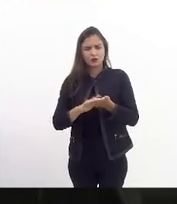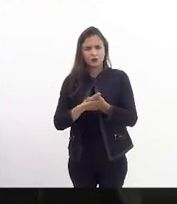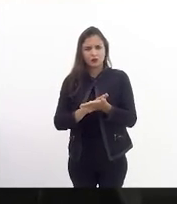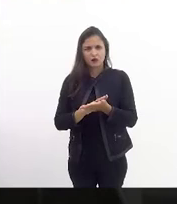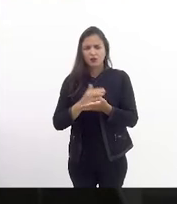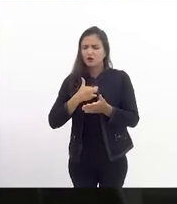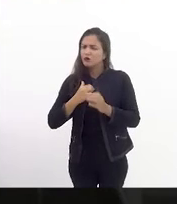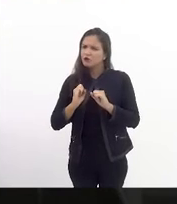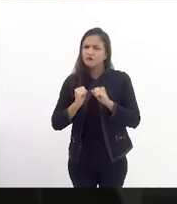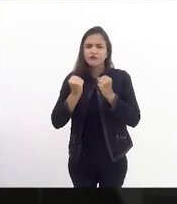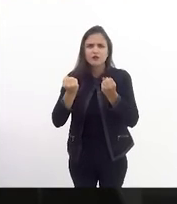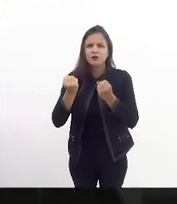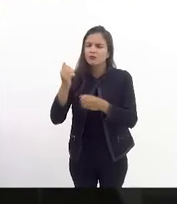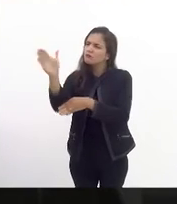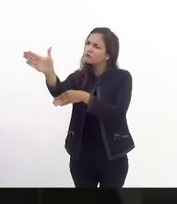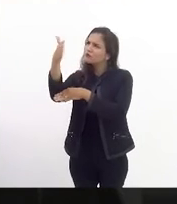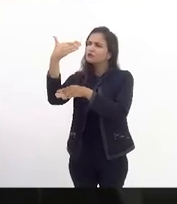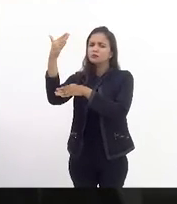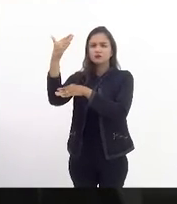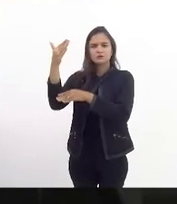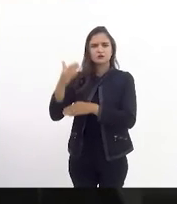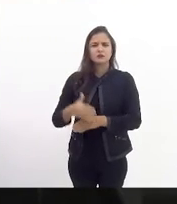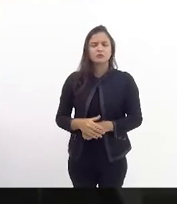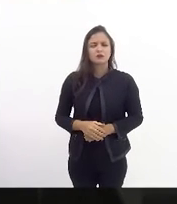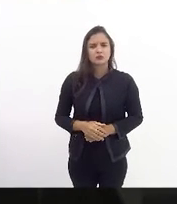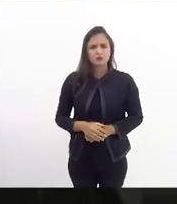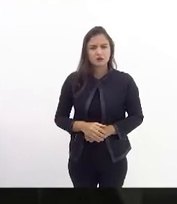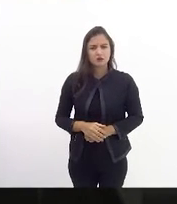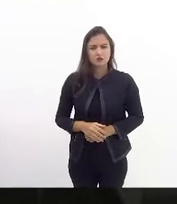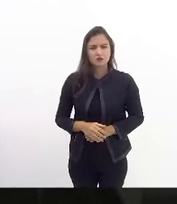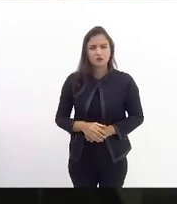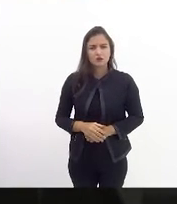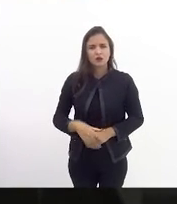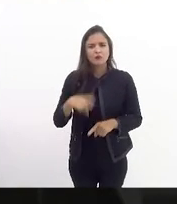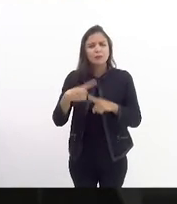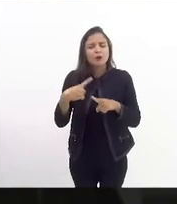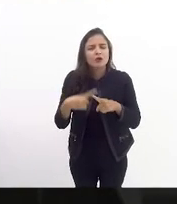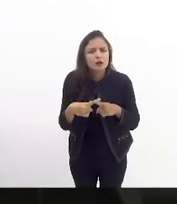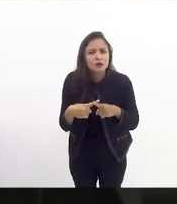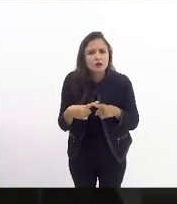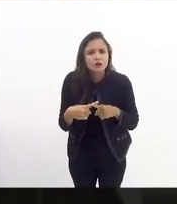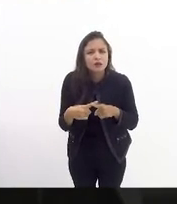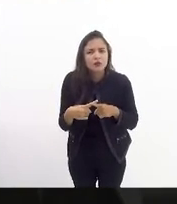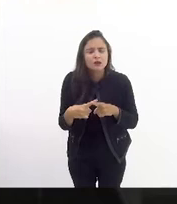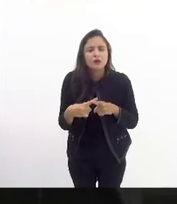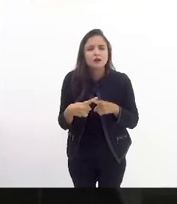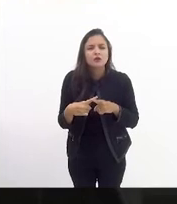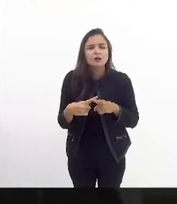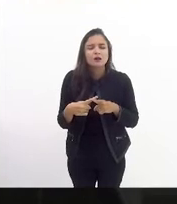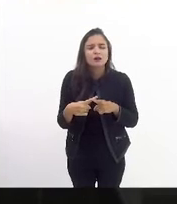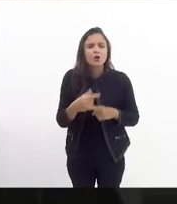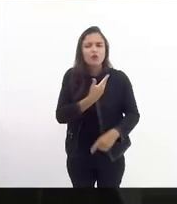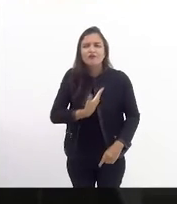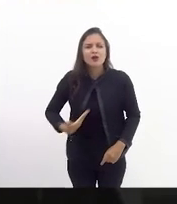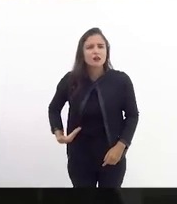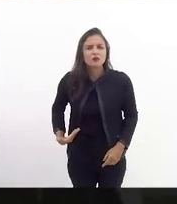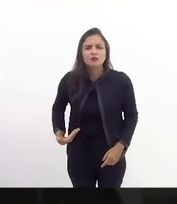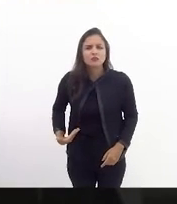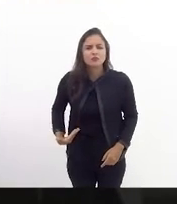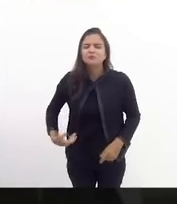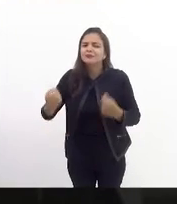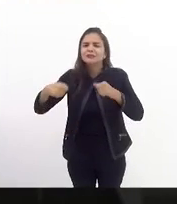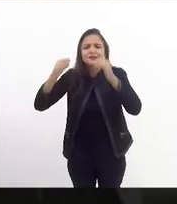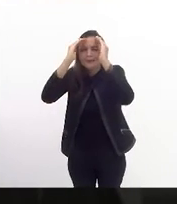República, o faço no sentido da coisa pública, do respeito à